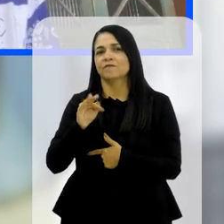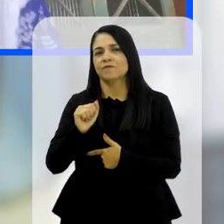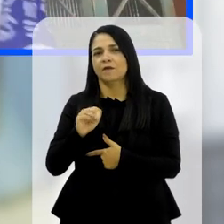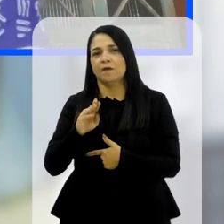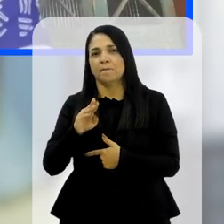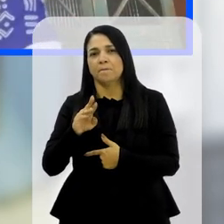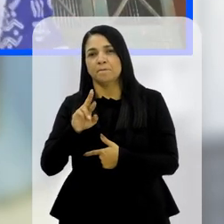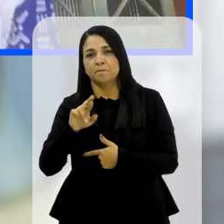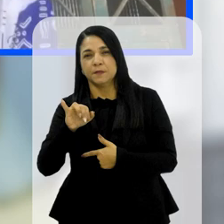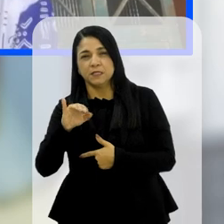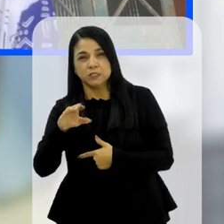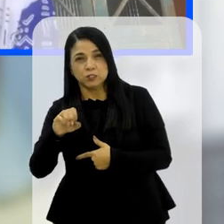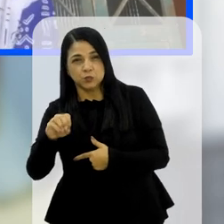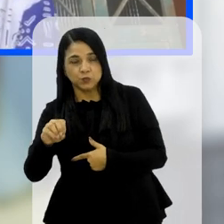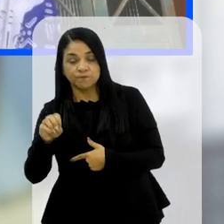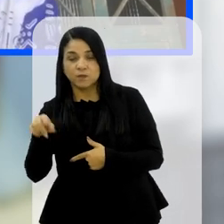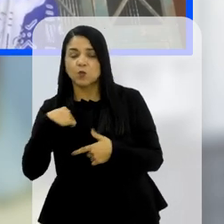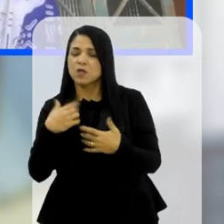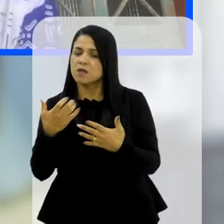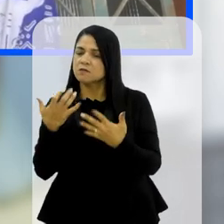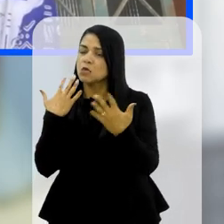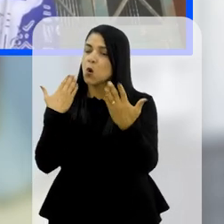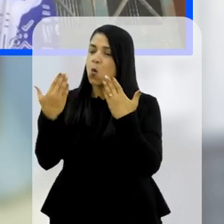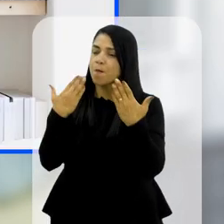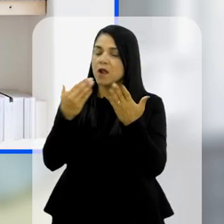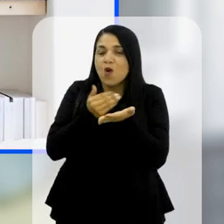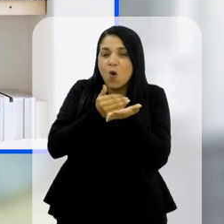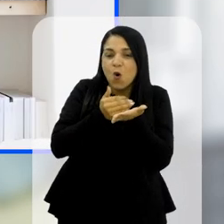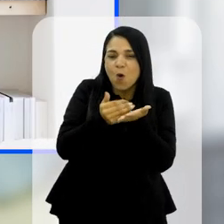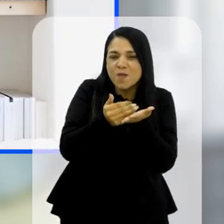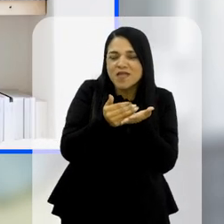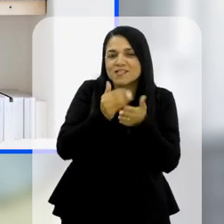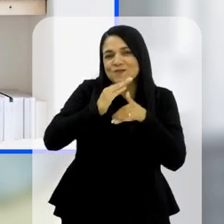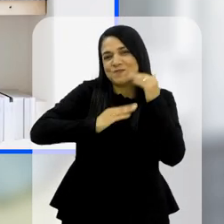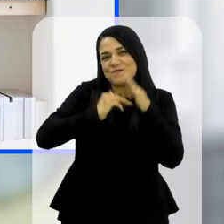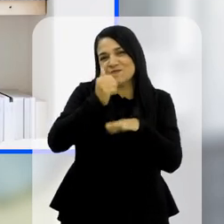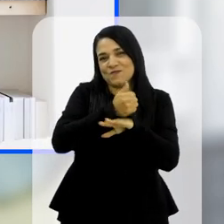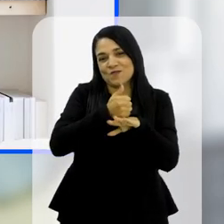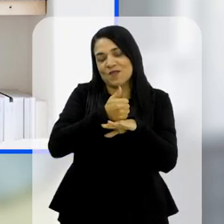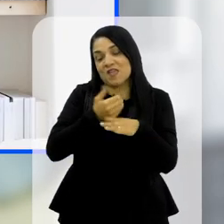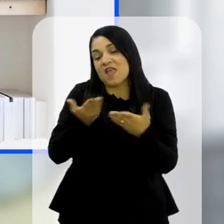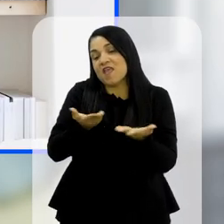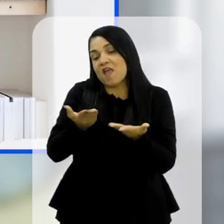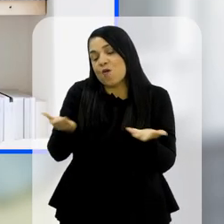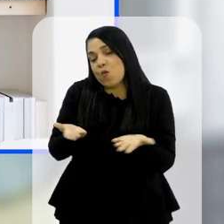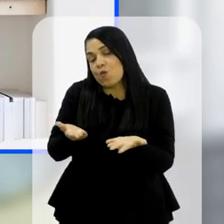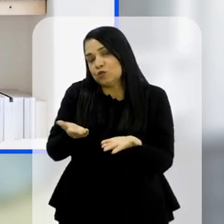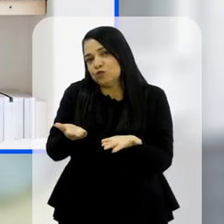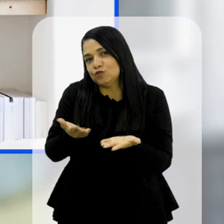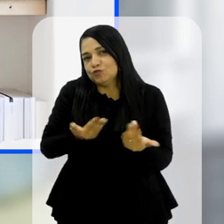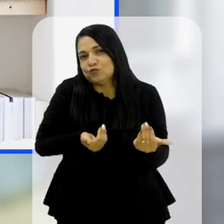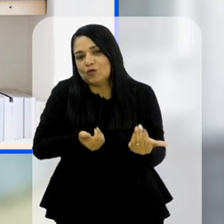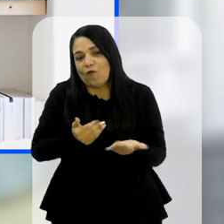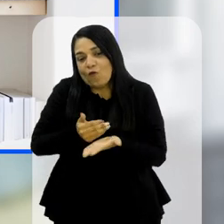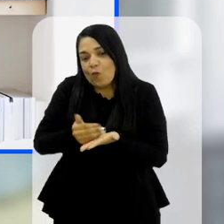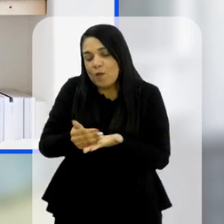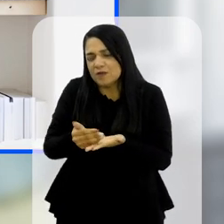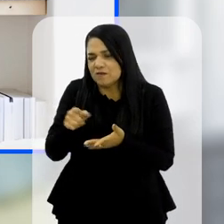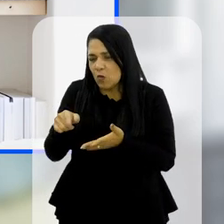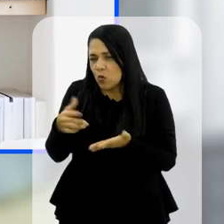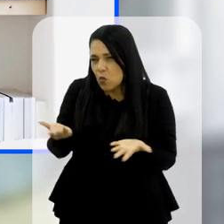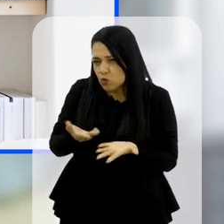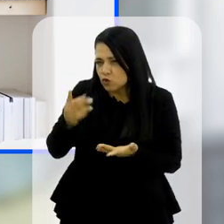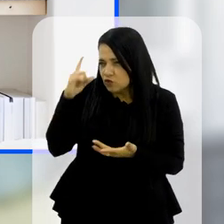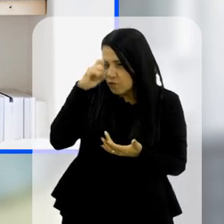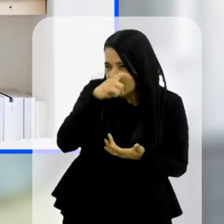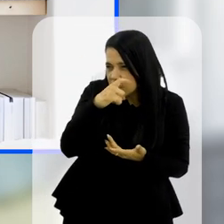resposta, Fabrício, eu queria que você, se pudesse, fizesse uma comparação do início da sua carreira com quem está começando hoje, por exemplo, né?